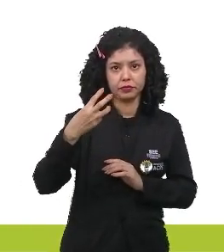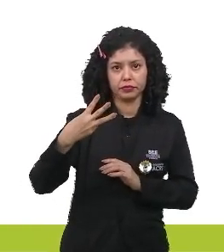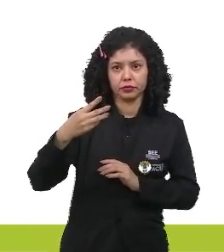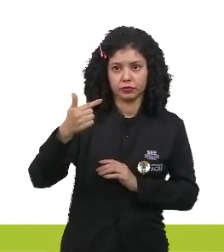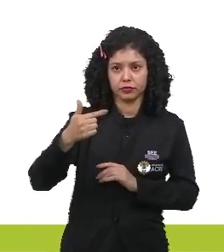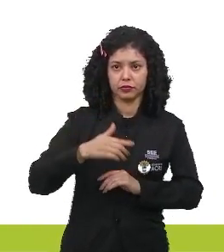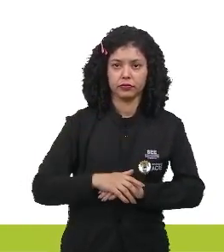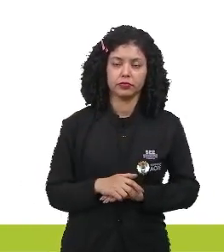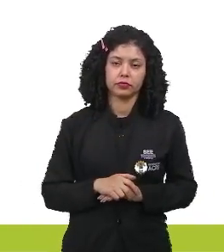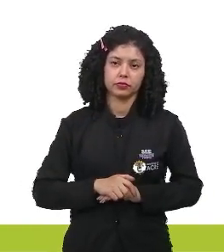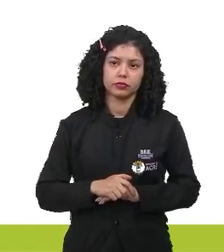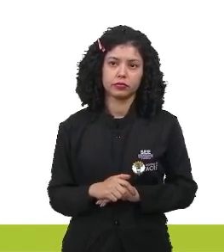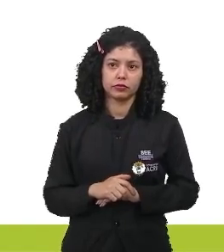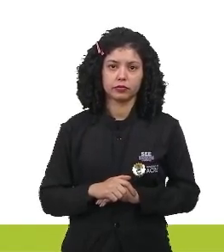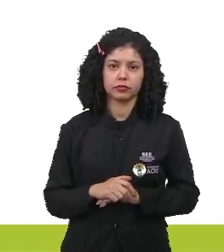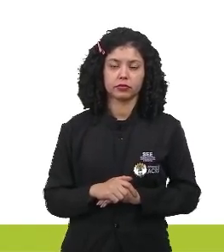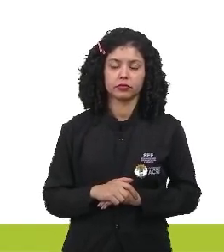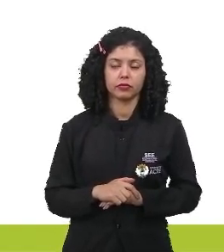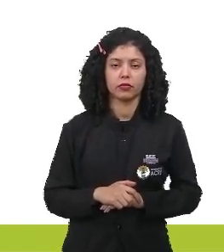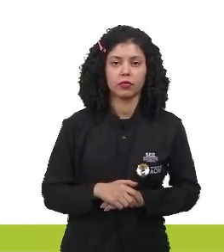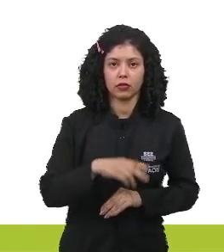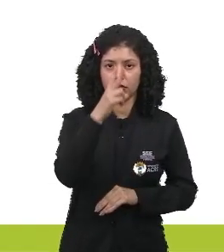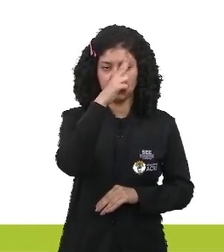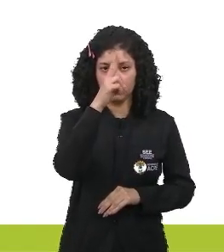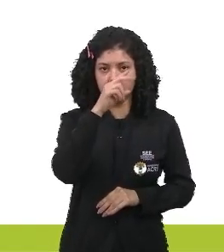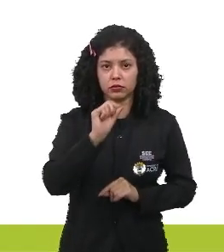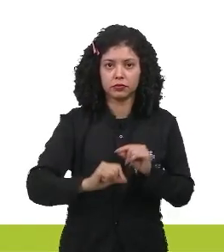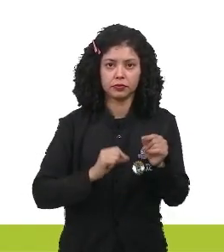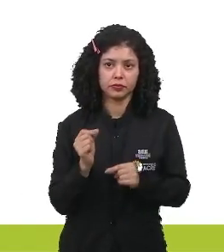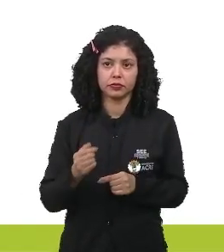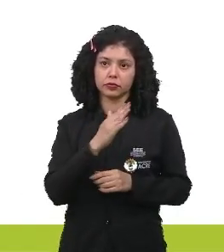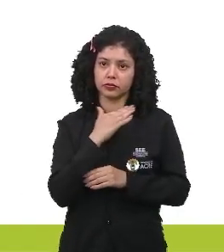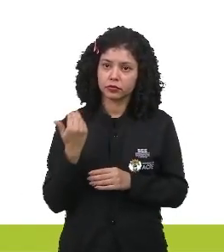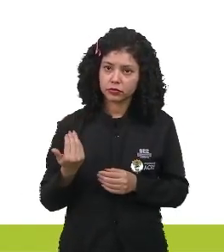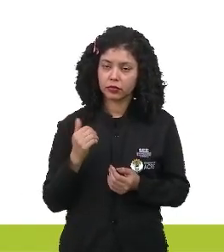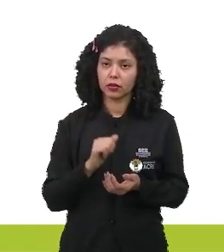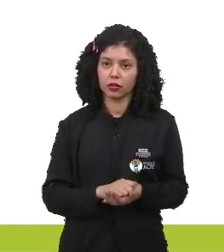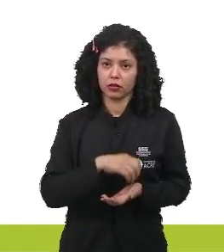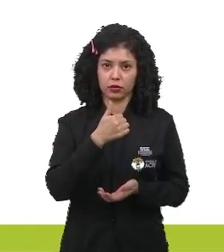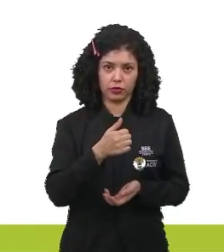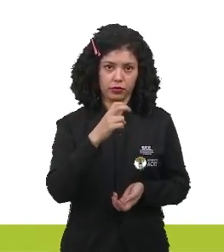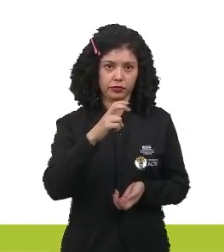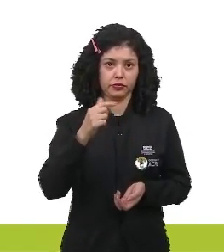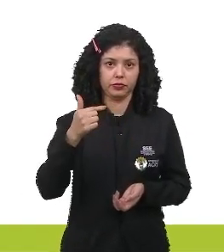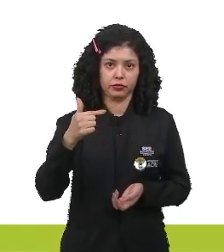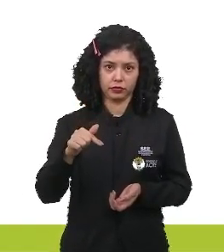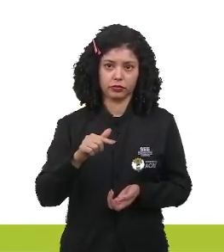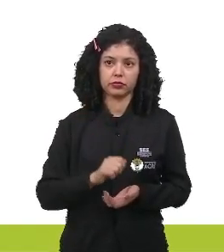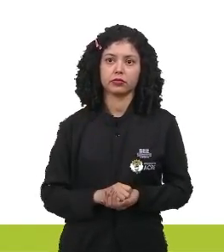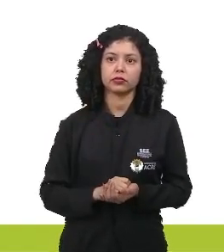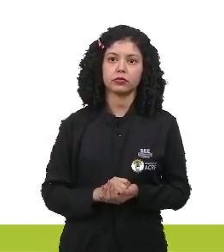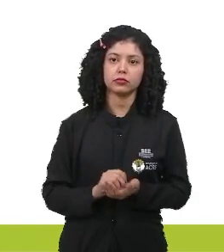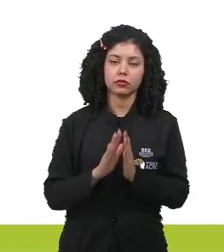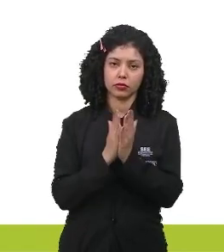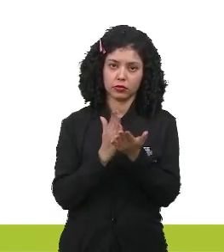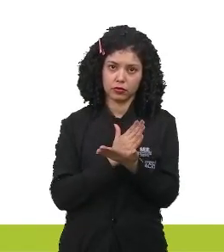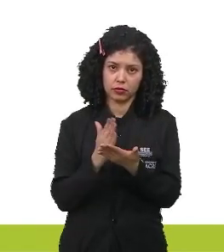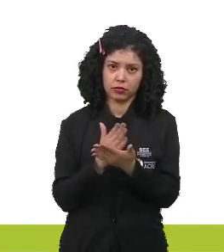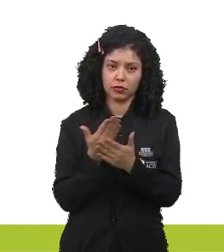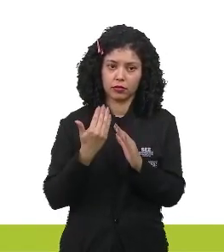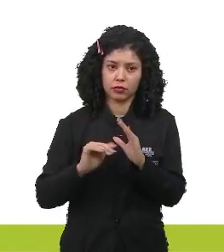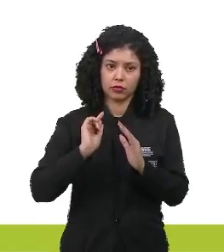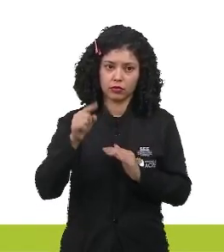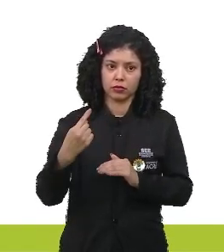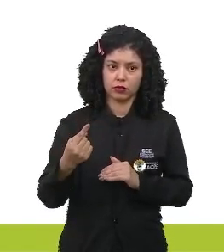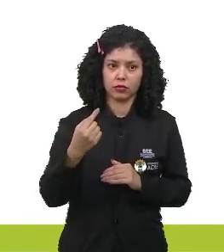em 15532 Lembrando que Maquiavel morreu em 1527 então o livro foi publicado